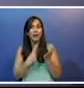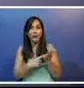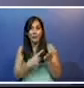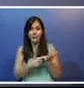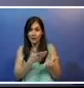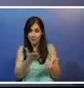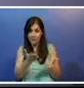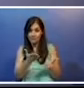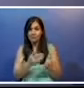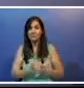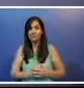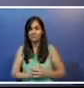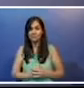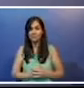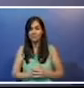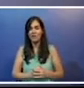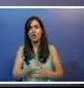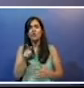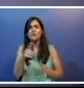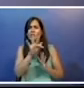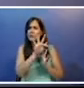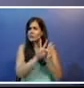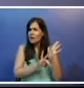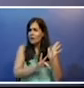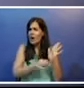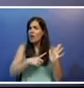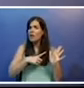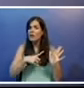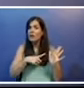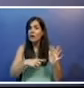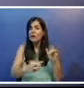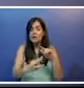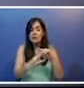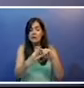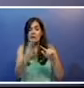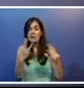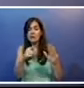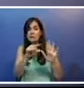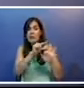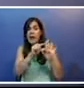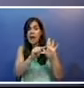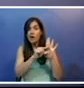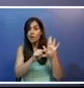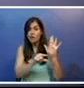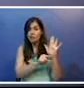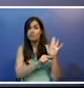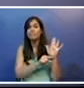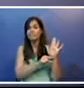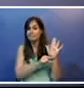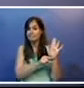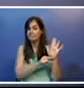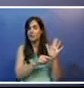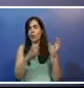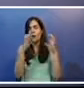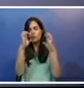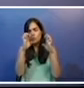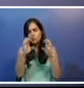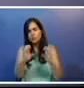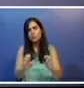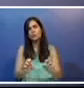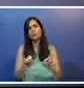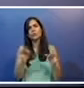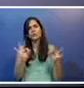tese? Seu texto tem pelo menos 3 parágrafos, ou seja, a estrutura de um